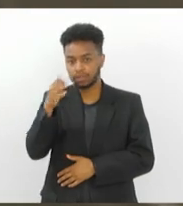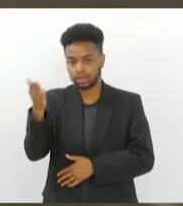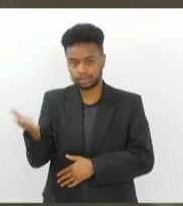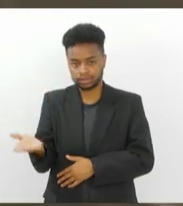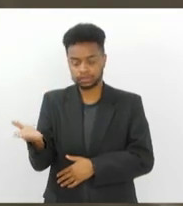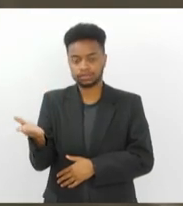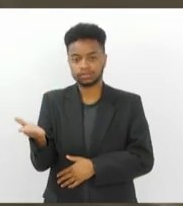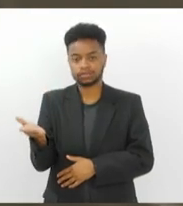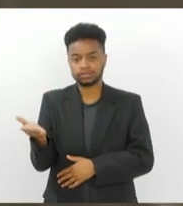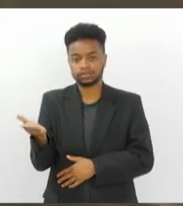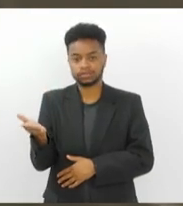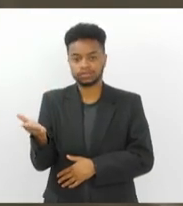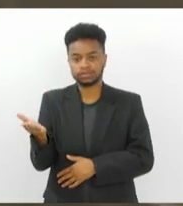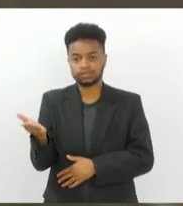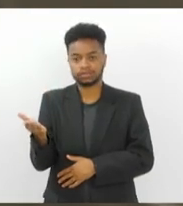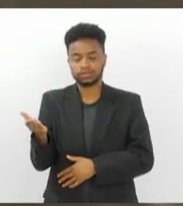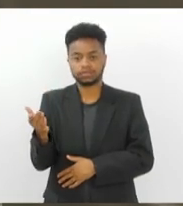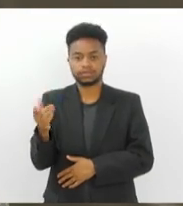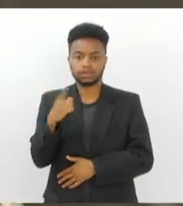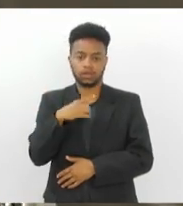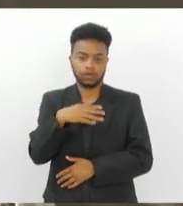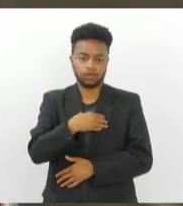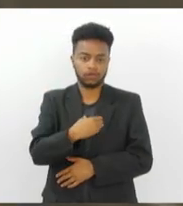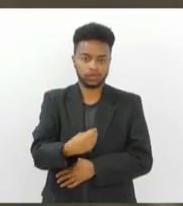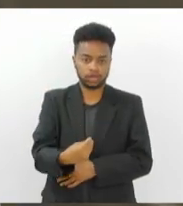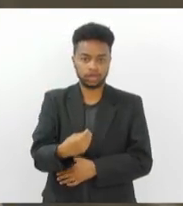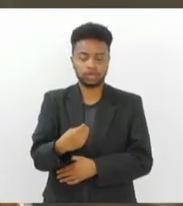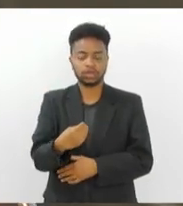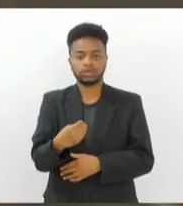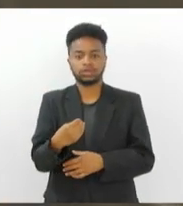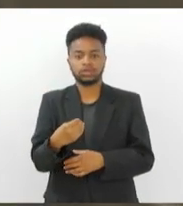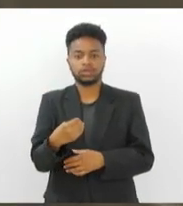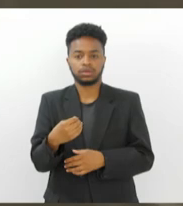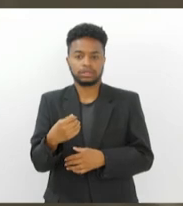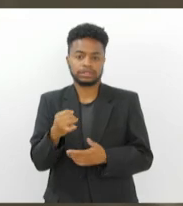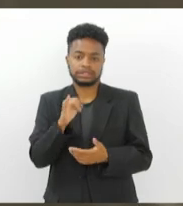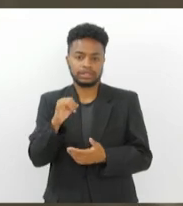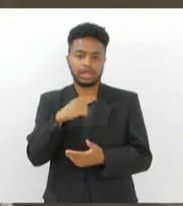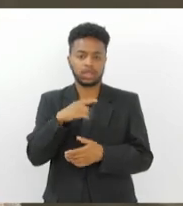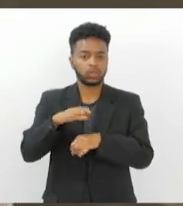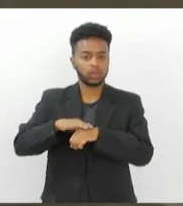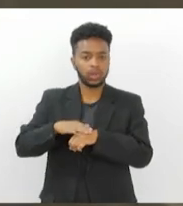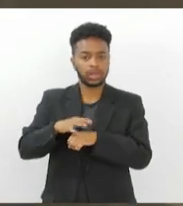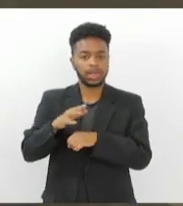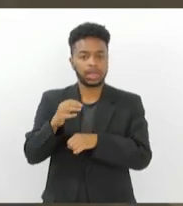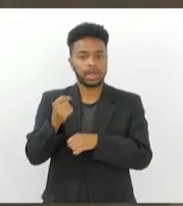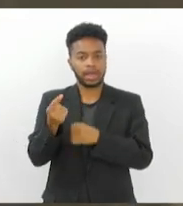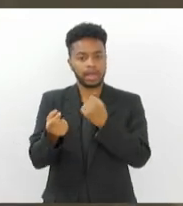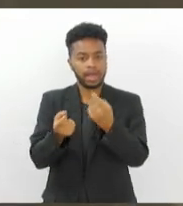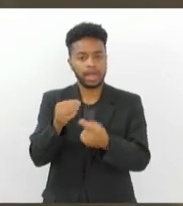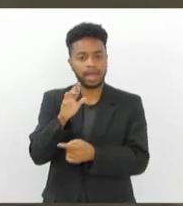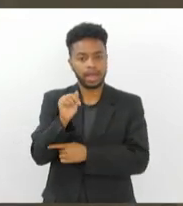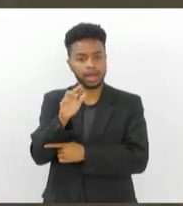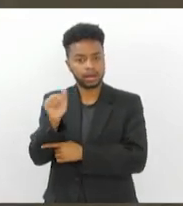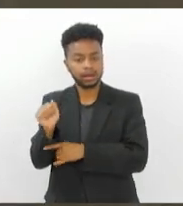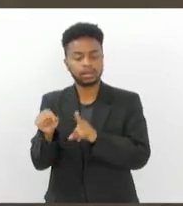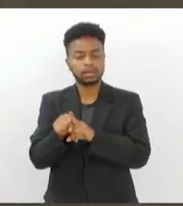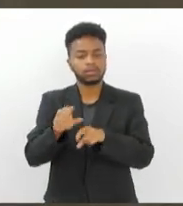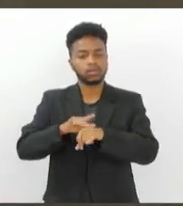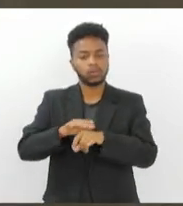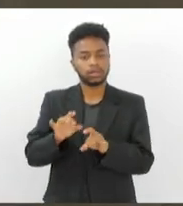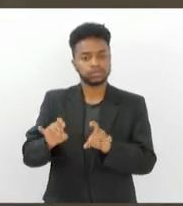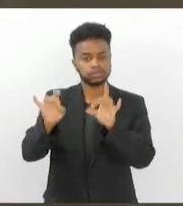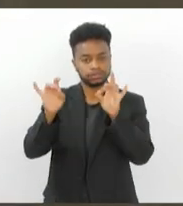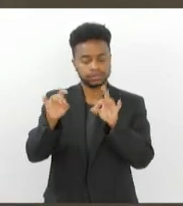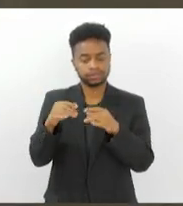essa mãe Ela conta com seu filho em condições de doenças raras então assim em doenças especiais enfim